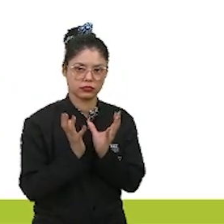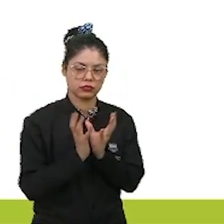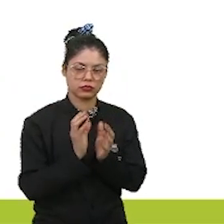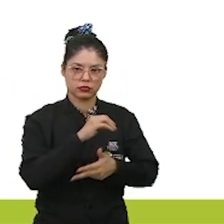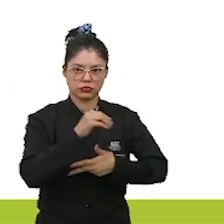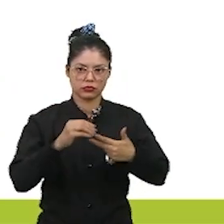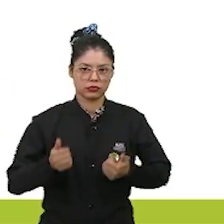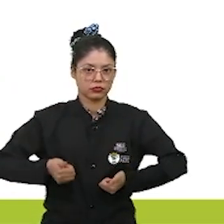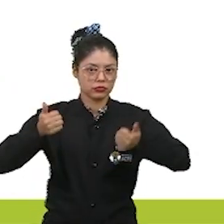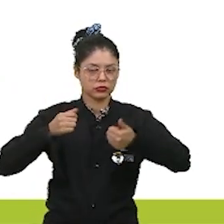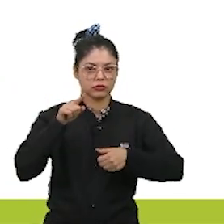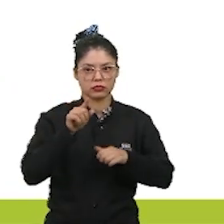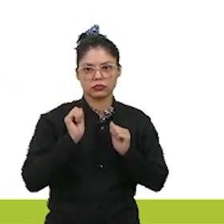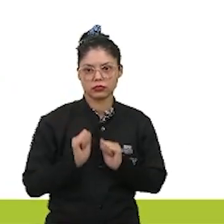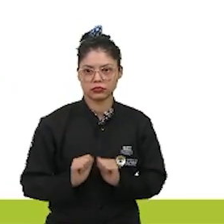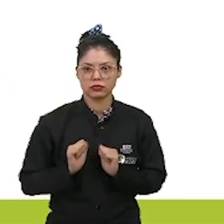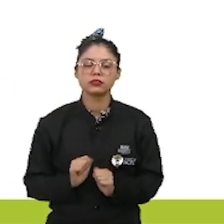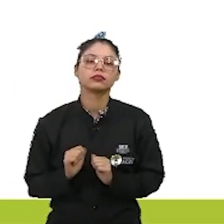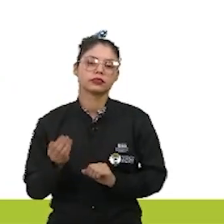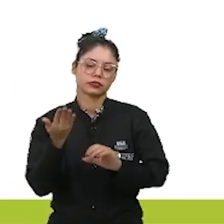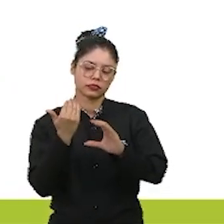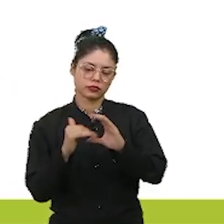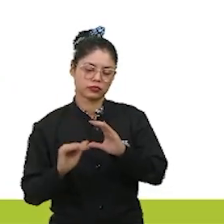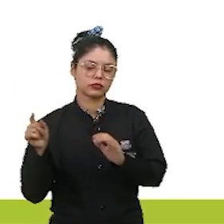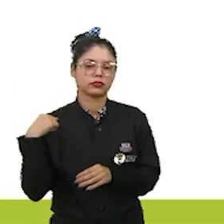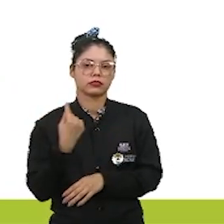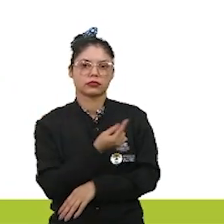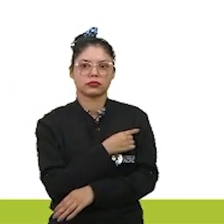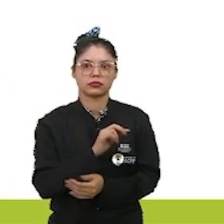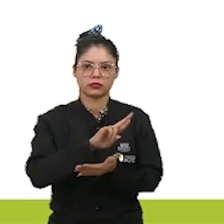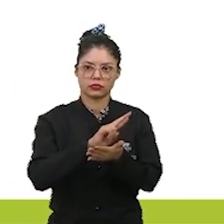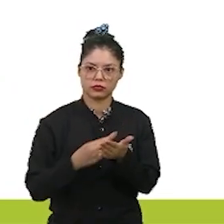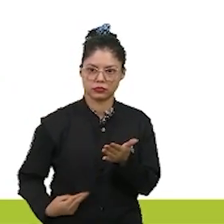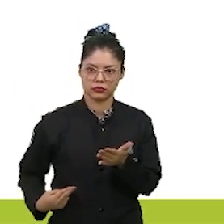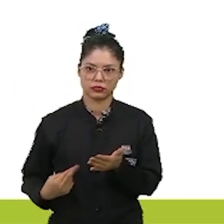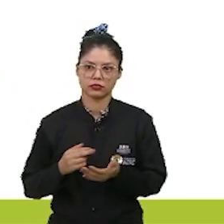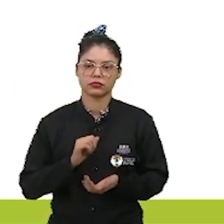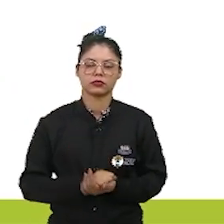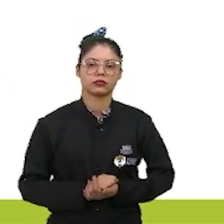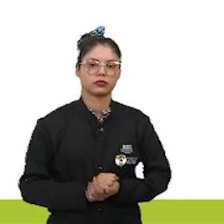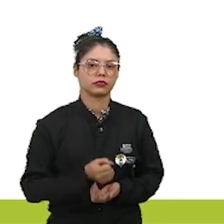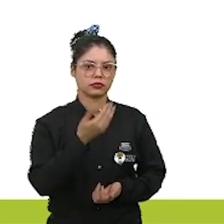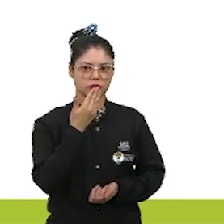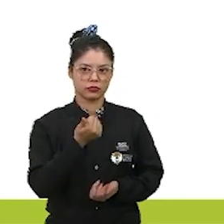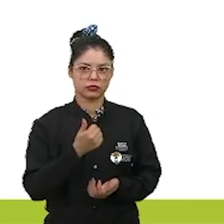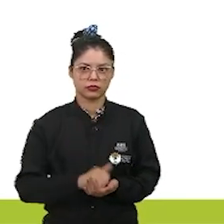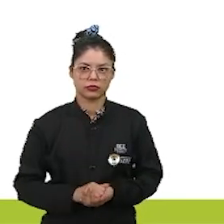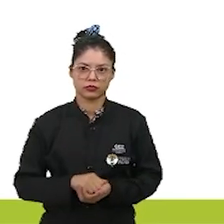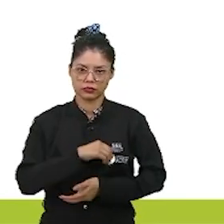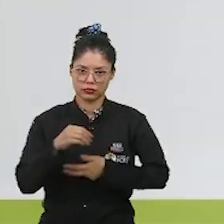Pré-ENEM Legal para que você possa estar enviando para nós as suas redações, tá bom?